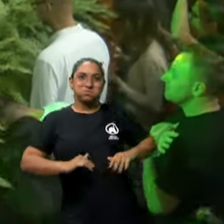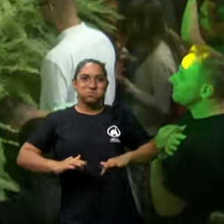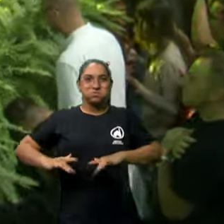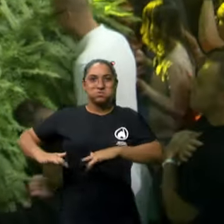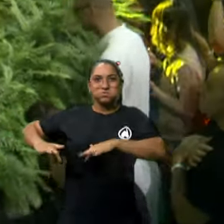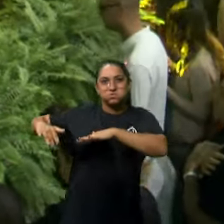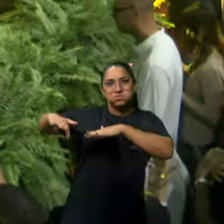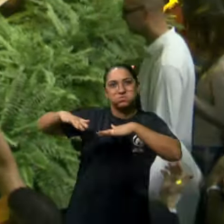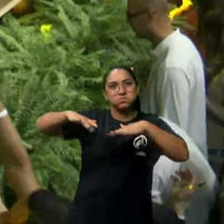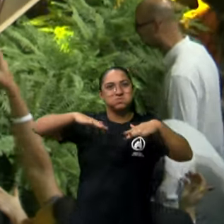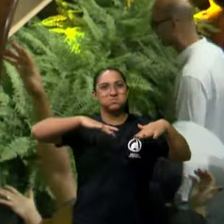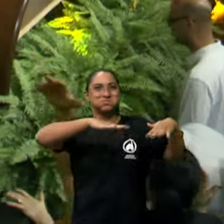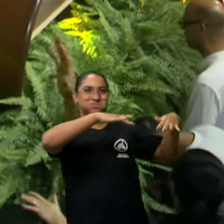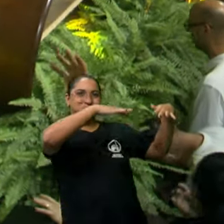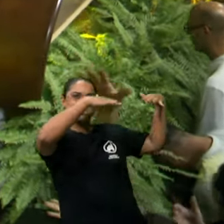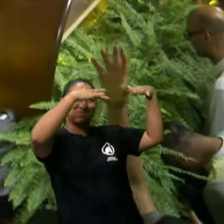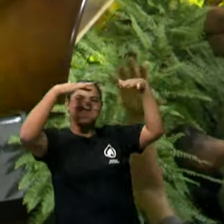Deus